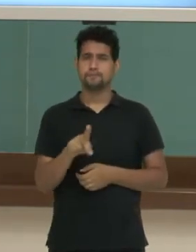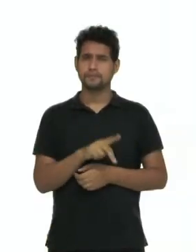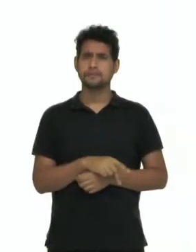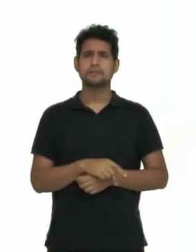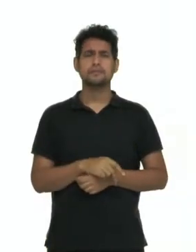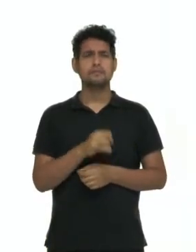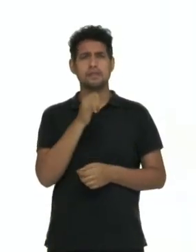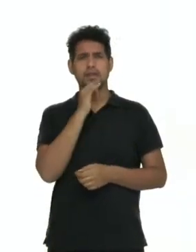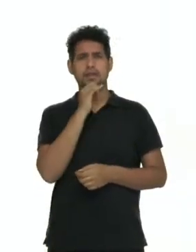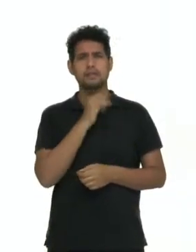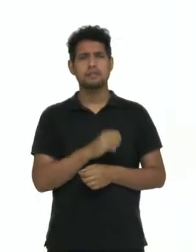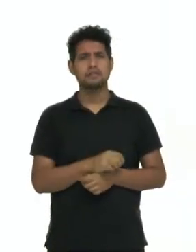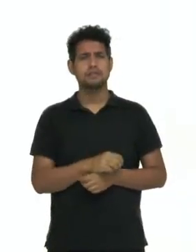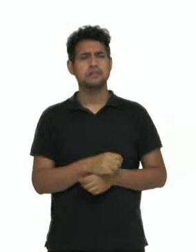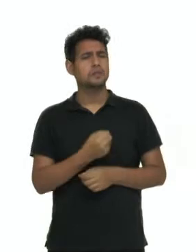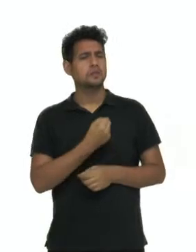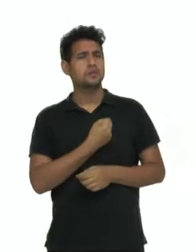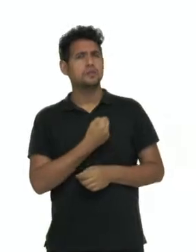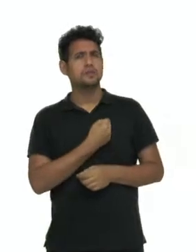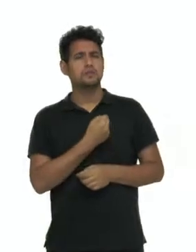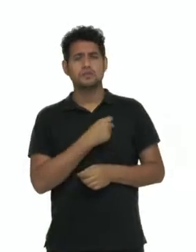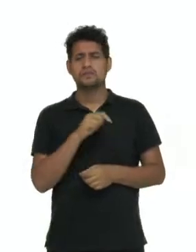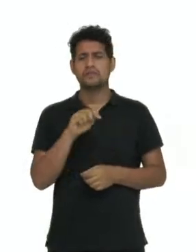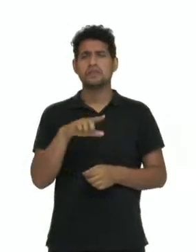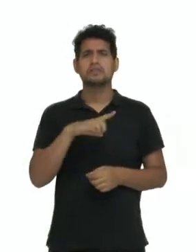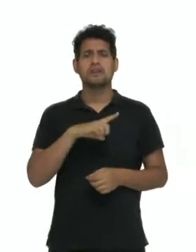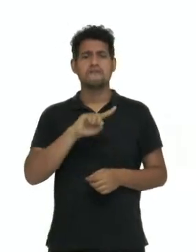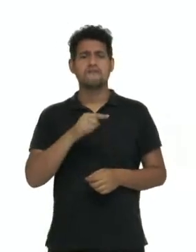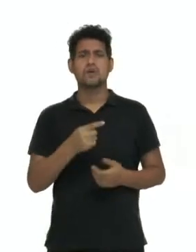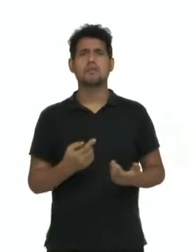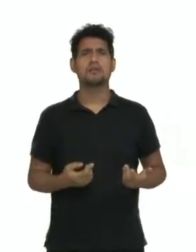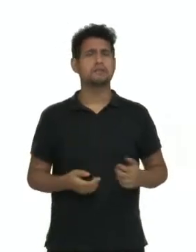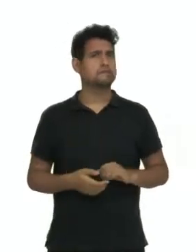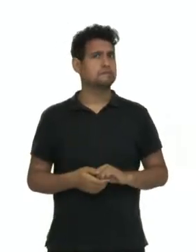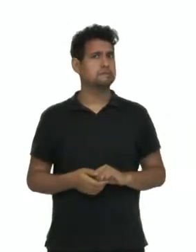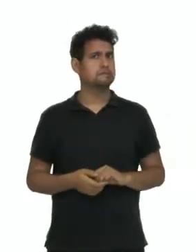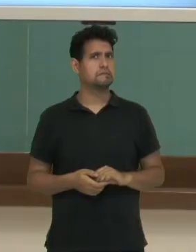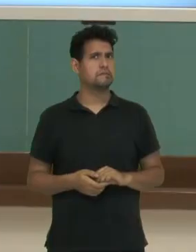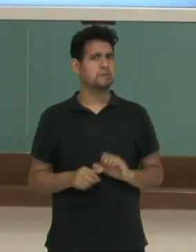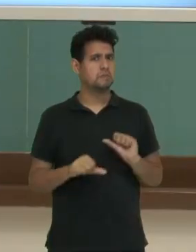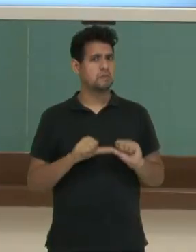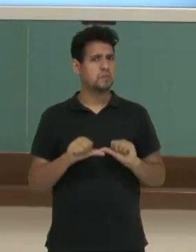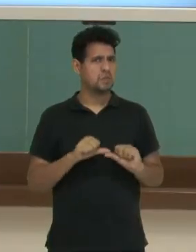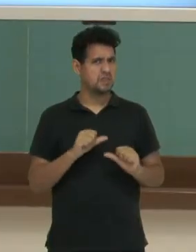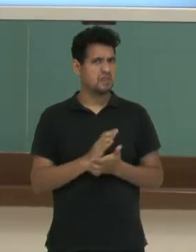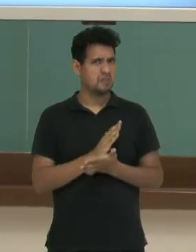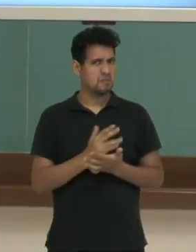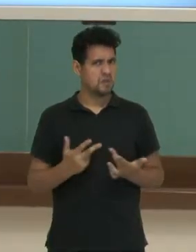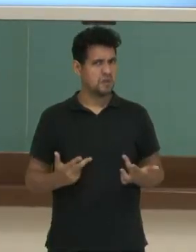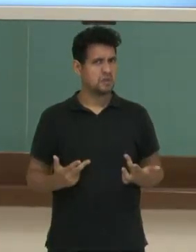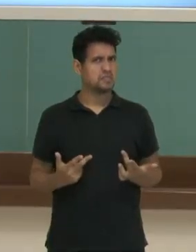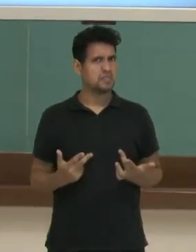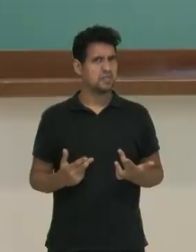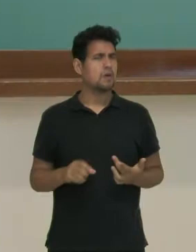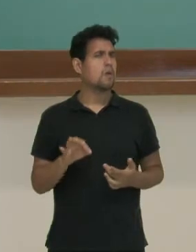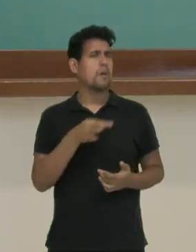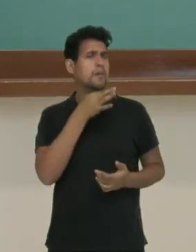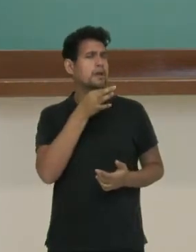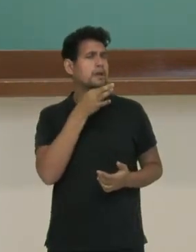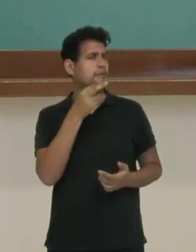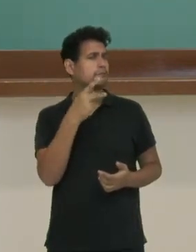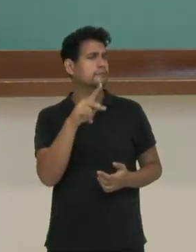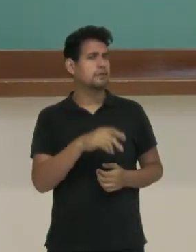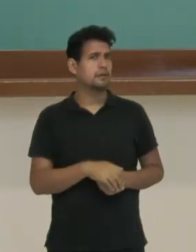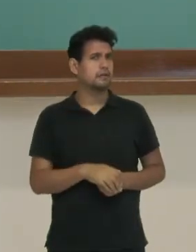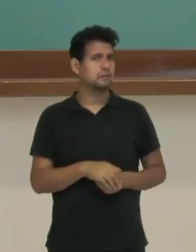E se os números multiplicados tiverem vírgula? Será que muda alguma coisa? O que você acha?